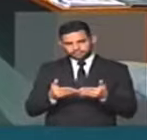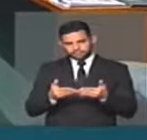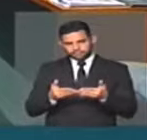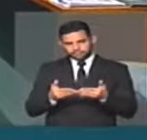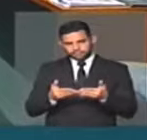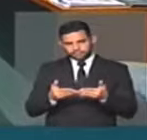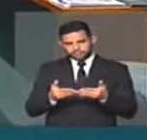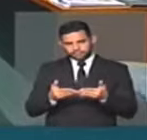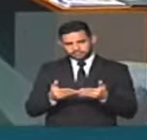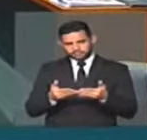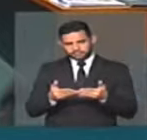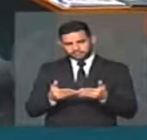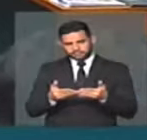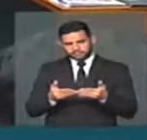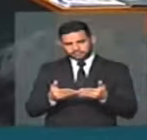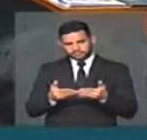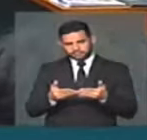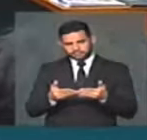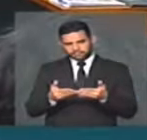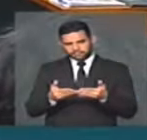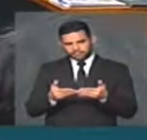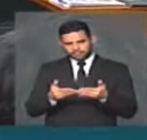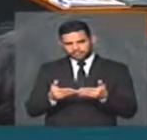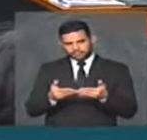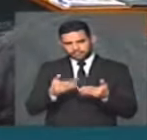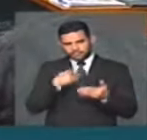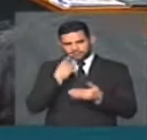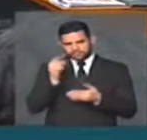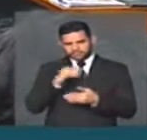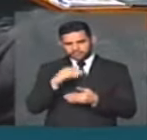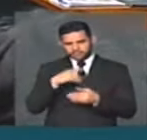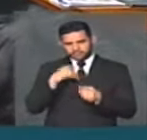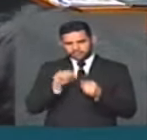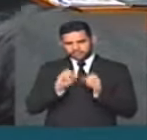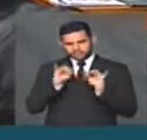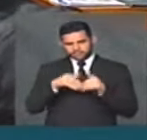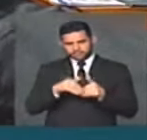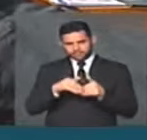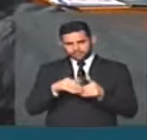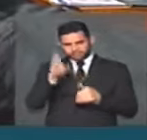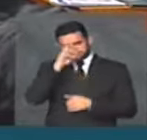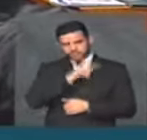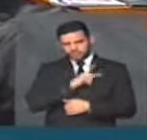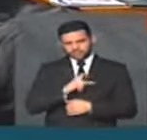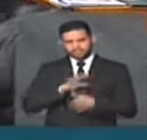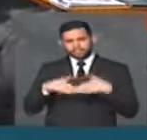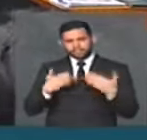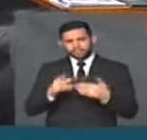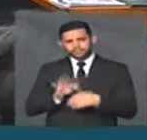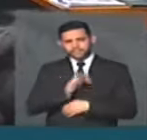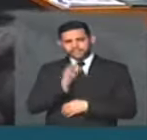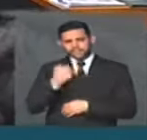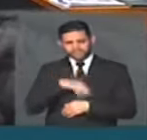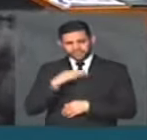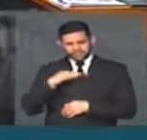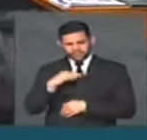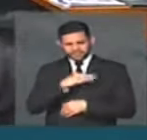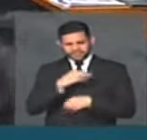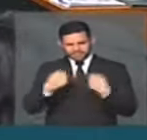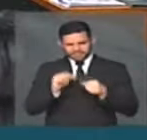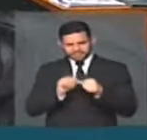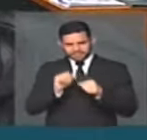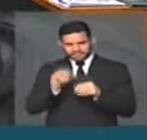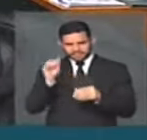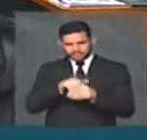Ele não terminou, ele merece mais um minuto. Não quero um minuto, eu falo menos, mas eu quero terminar. Não, concluir. Obrigado, presidente. Então, será que a nossa comissão não